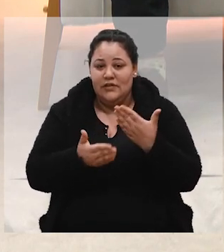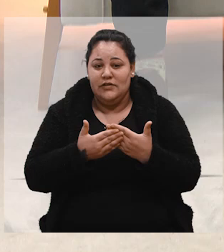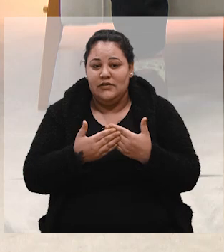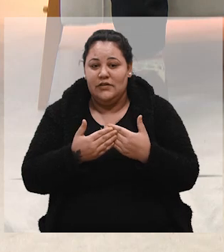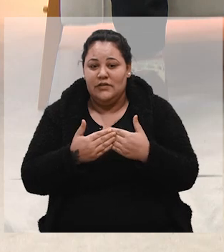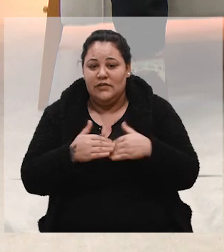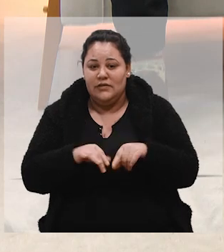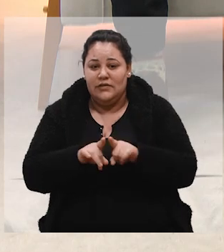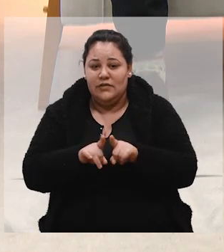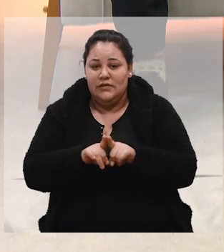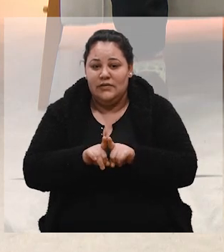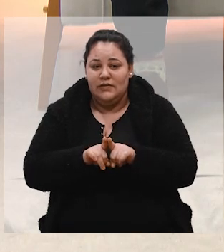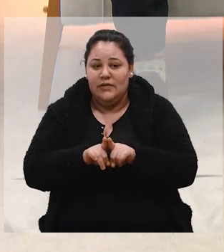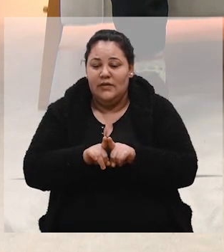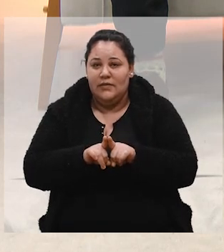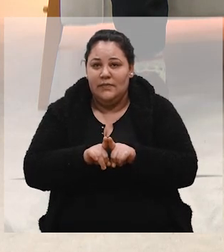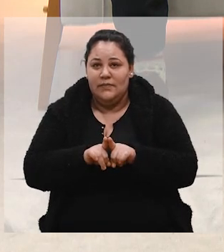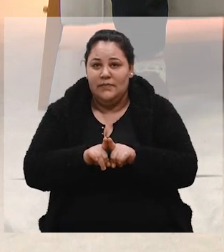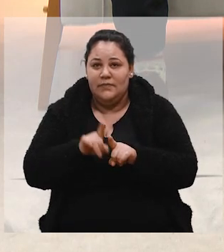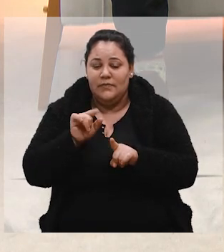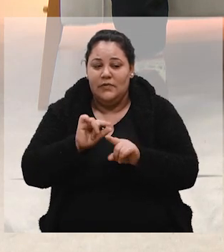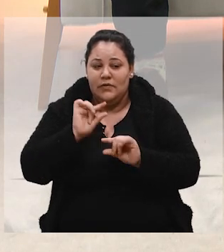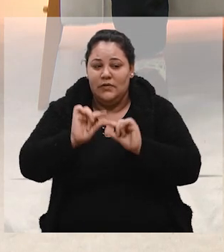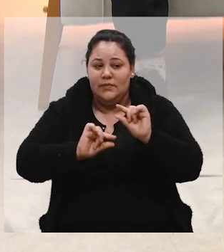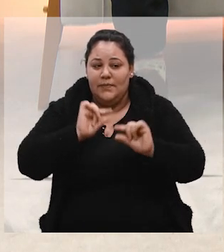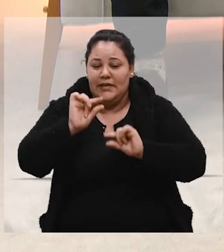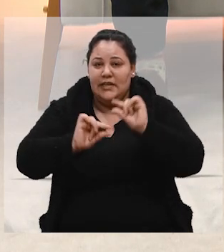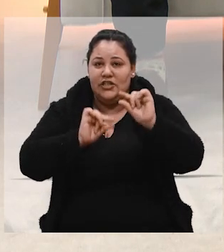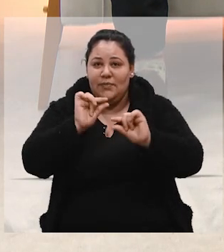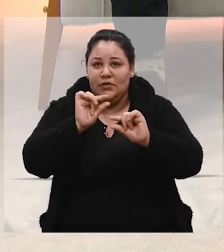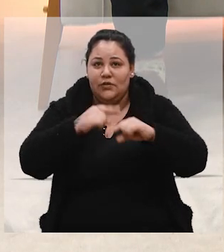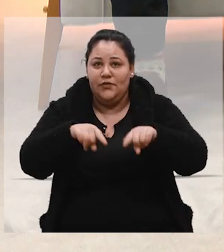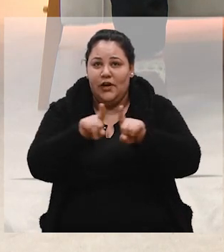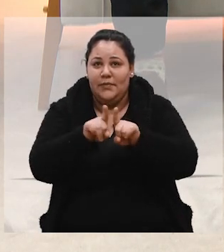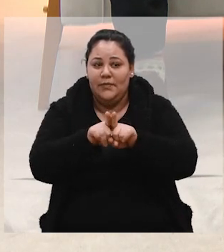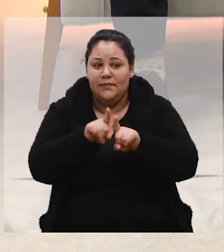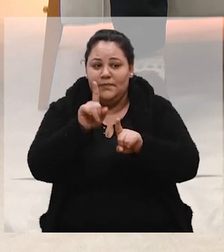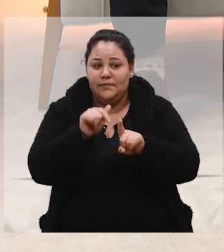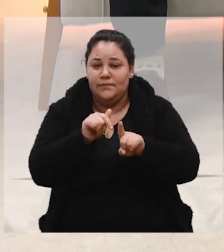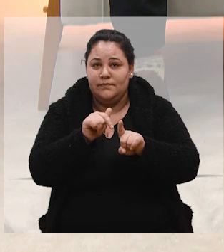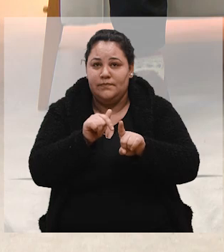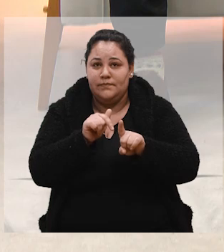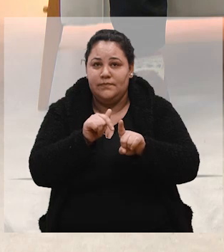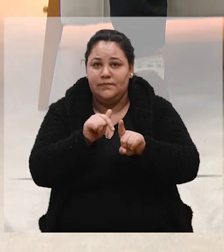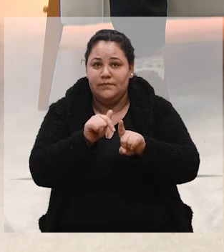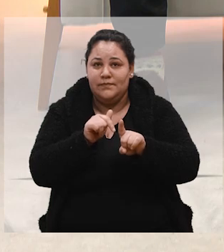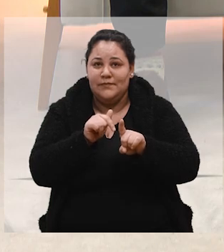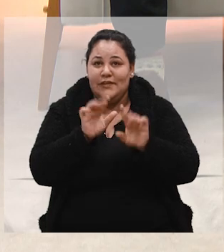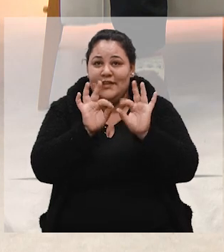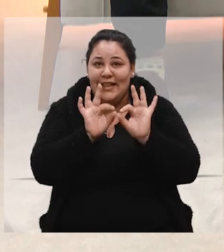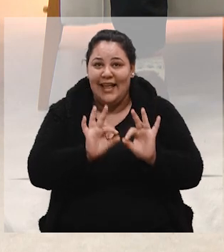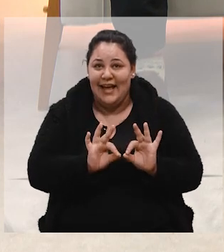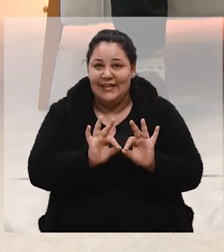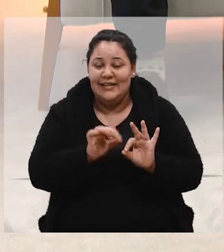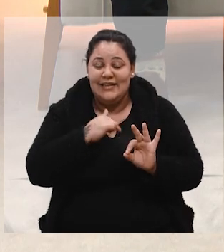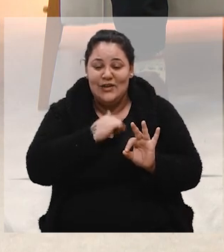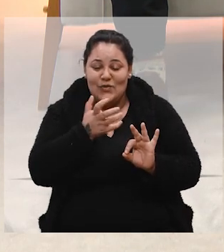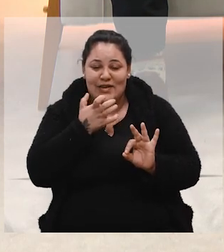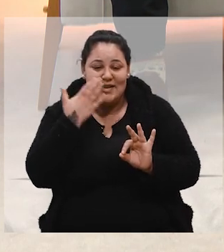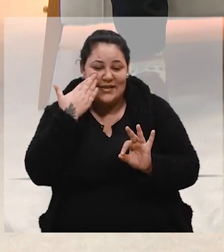processo do nosso bate-papo e aos poucos nós vamos retomando assim, pontos da nossa própria